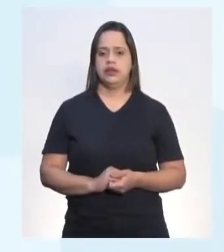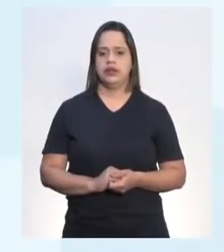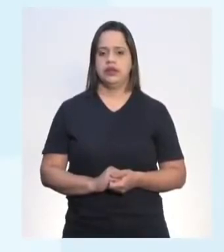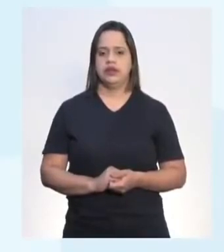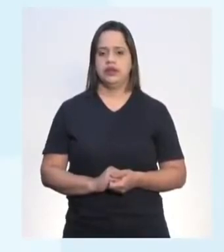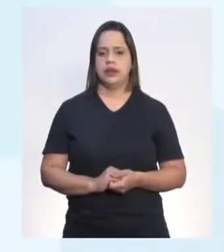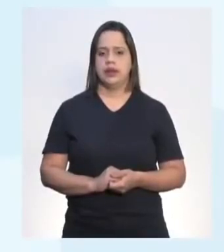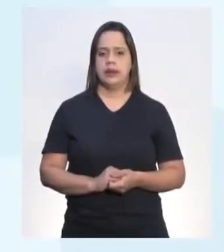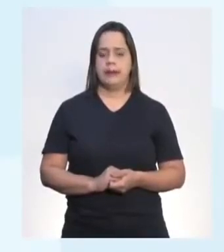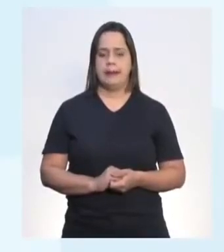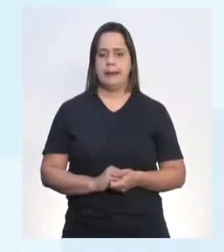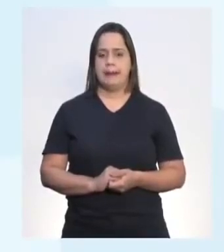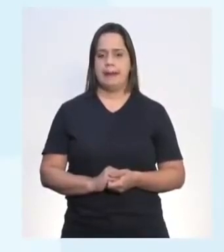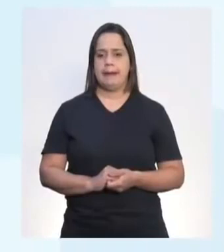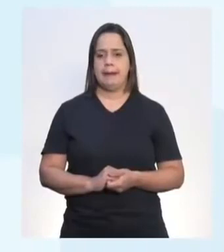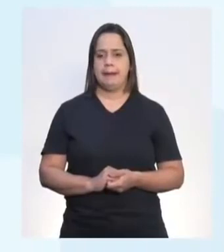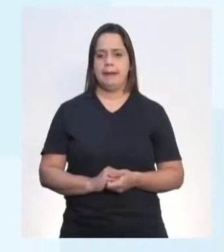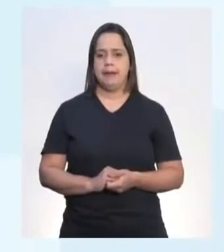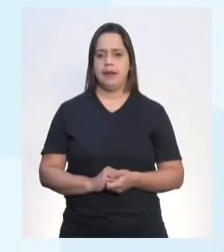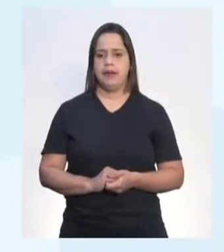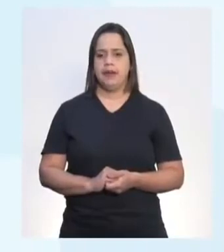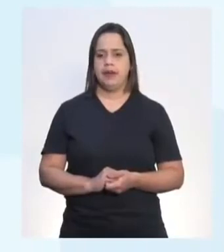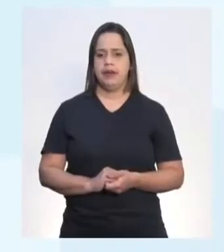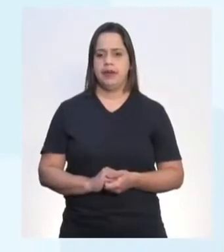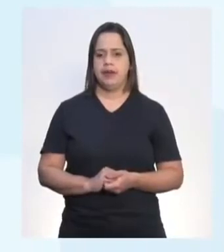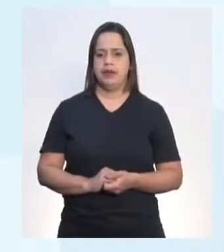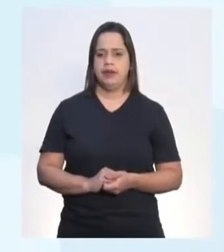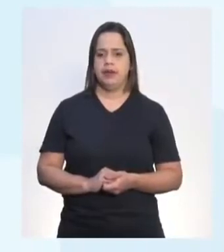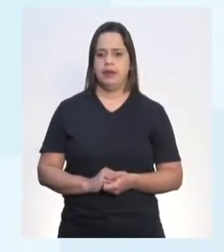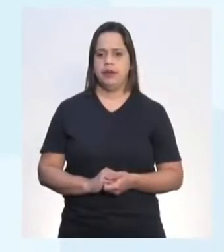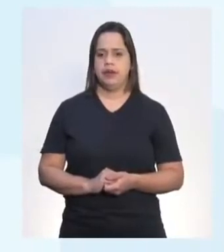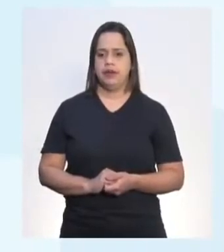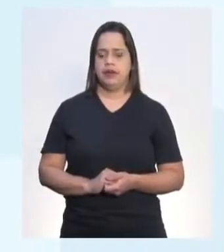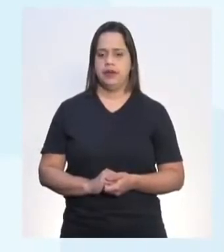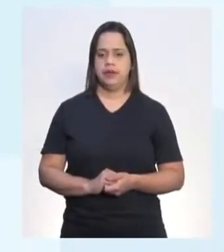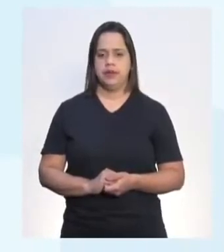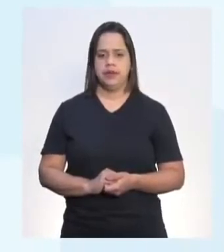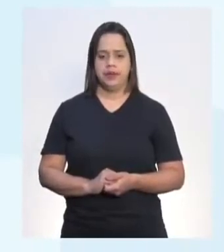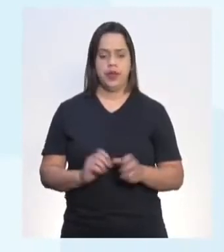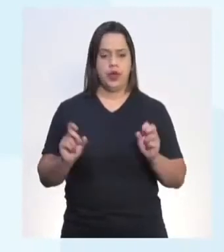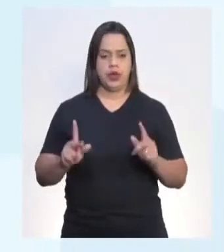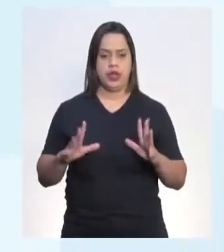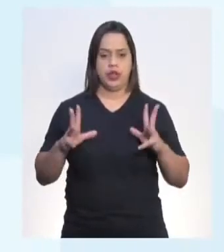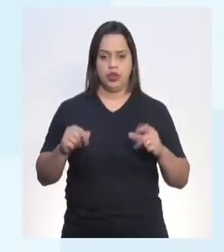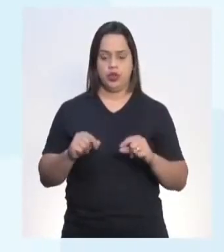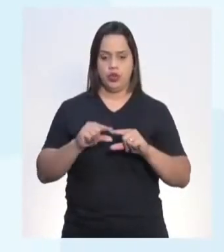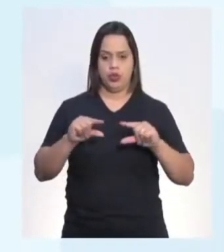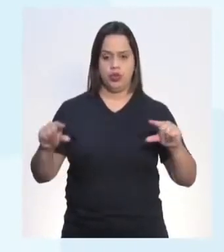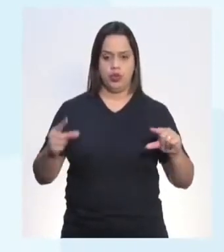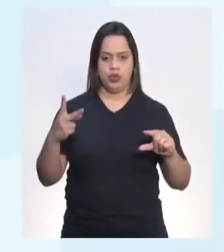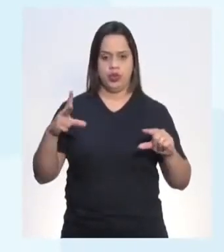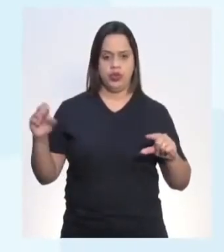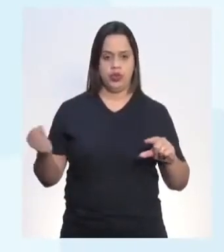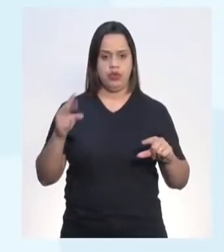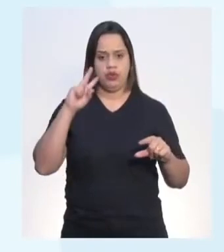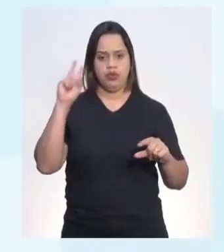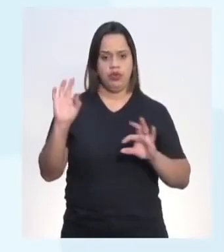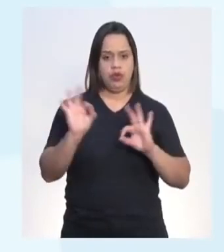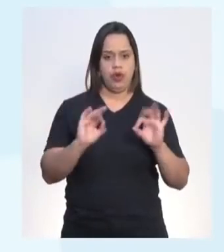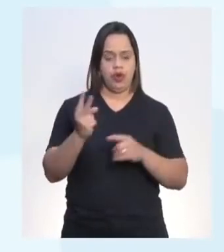vezes menos 4. Tudo isso é igual a 128. Vou arrumar aquele x que está me